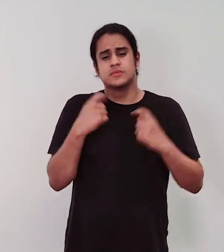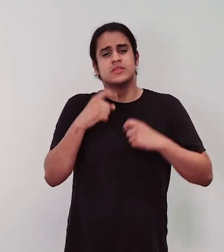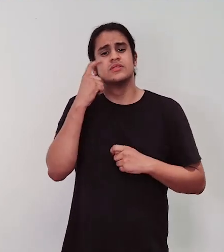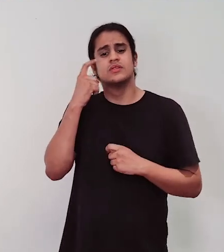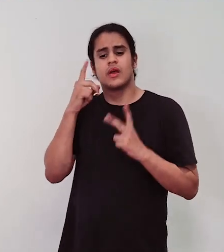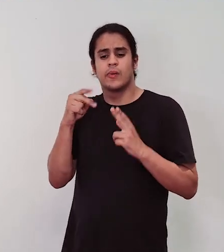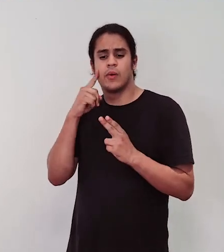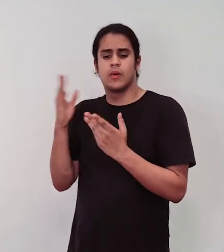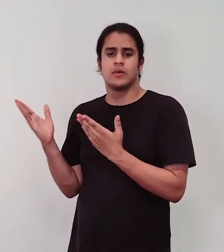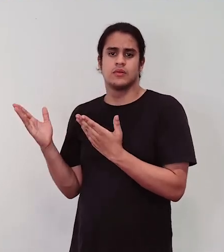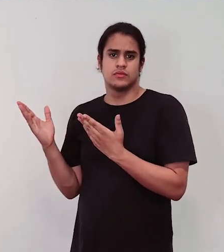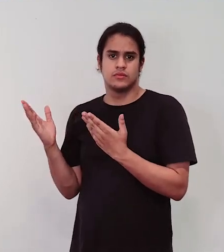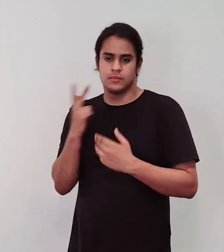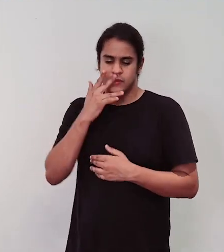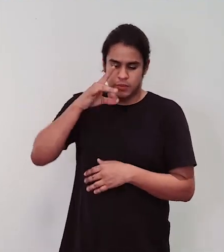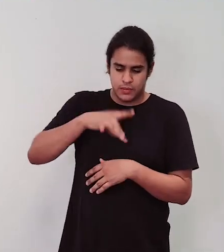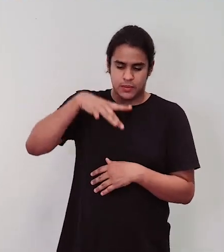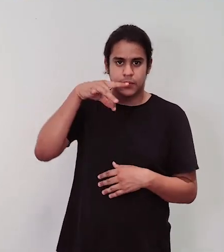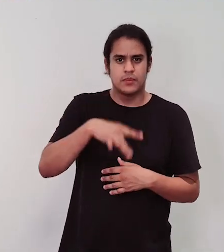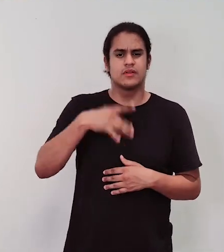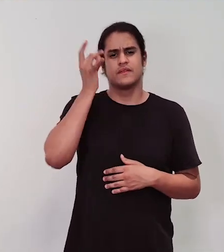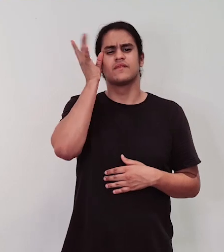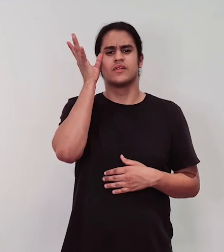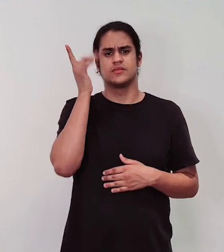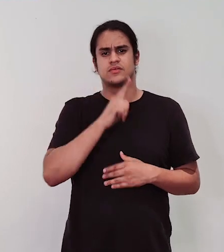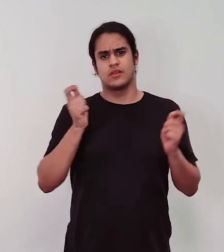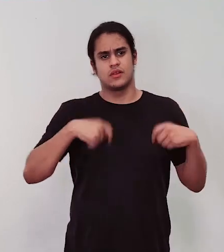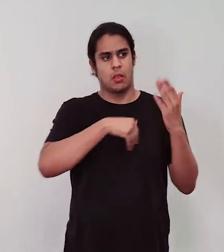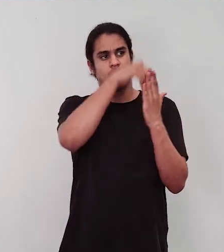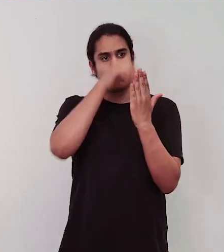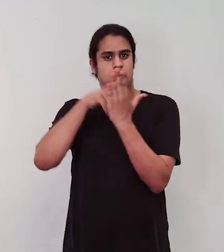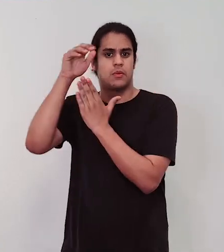consistência, assim, pingando, fica mais fácil de colar.